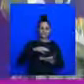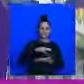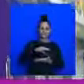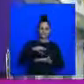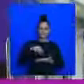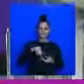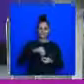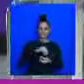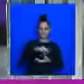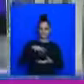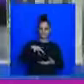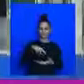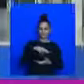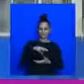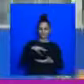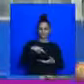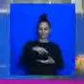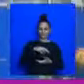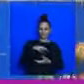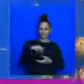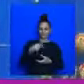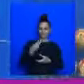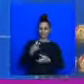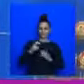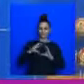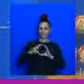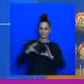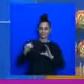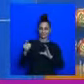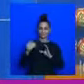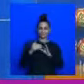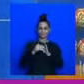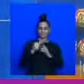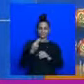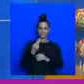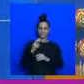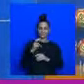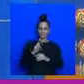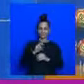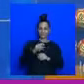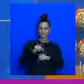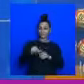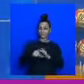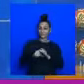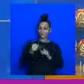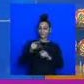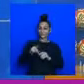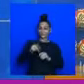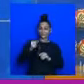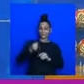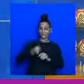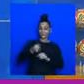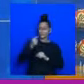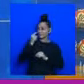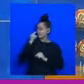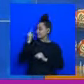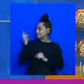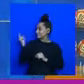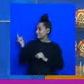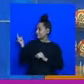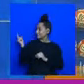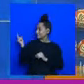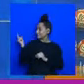Globo carregado, embaralhando 25 bolas numeradas de 01 a 25. Vamos chamar o primeiro número.